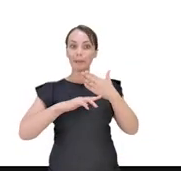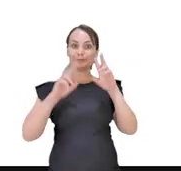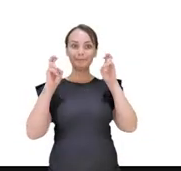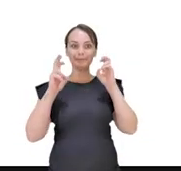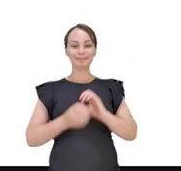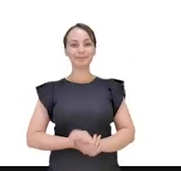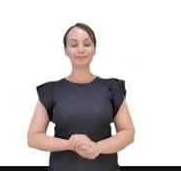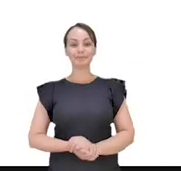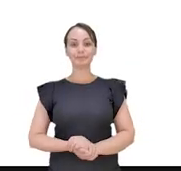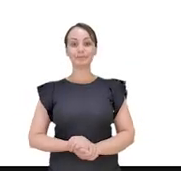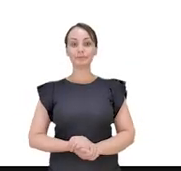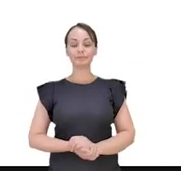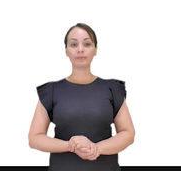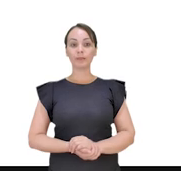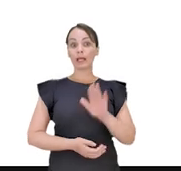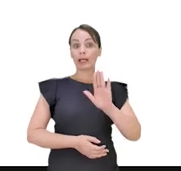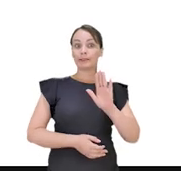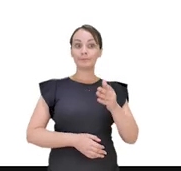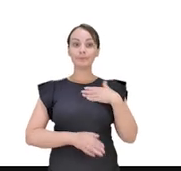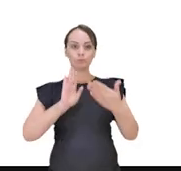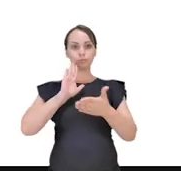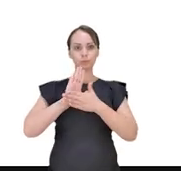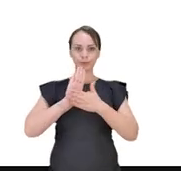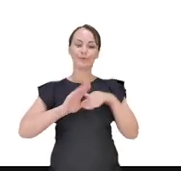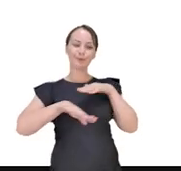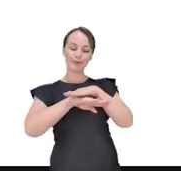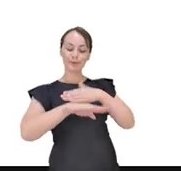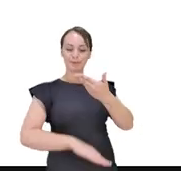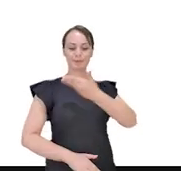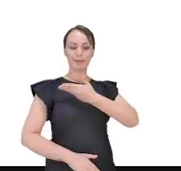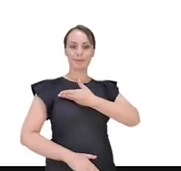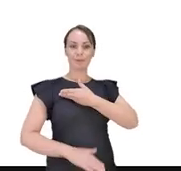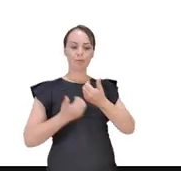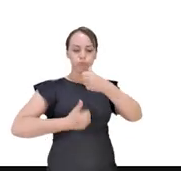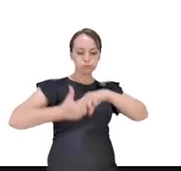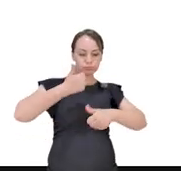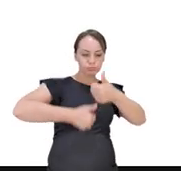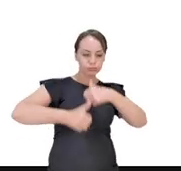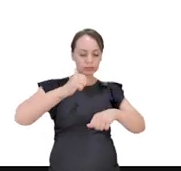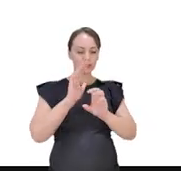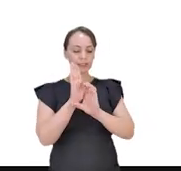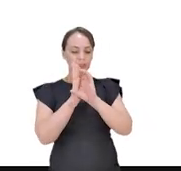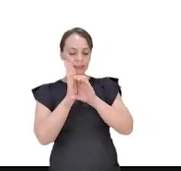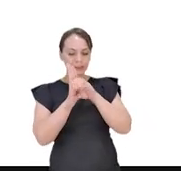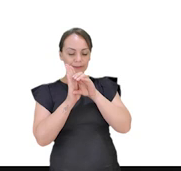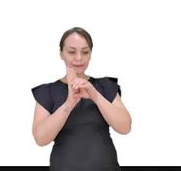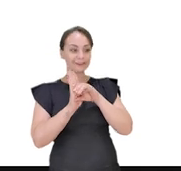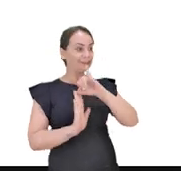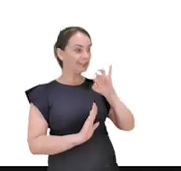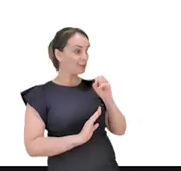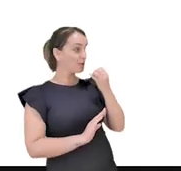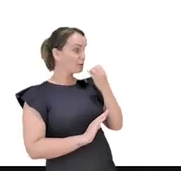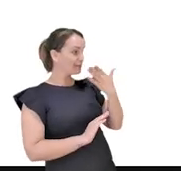Bom, pessoal, conforme prometido, eu vou falar com aquele grande amigo meu que é químico, né? Um grande cientista, o Jefferson. Jefferson, tudo